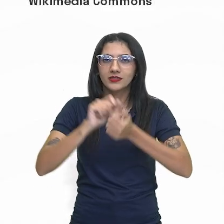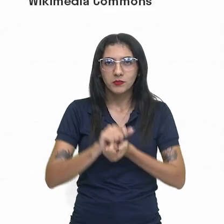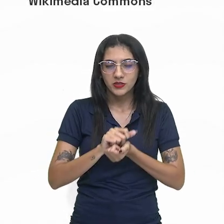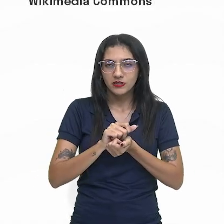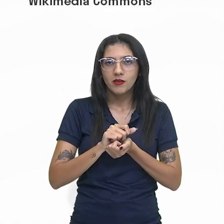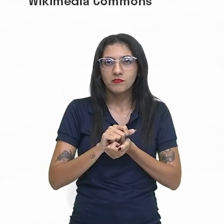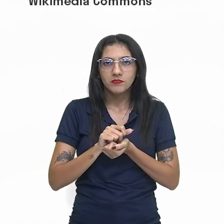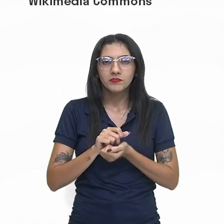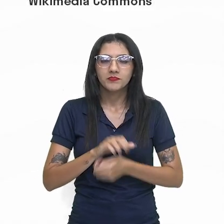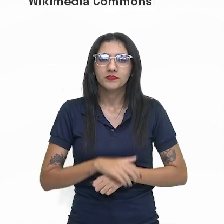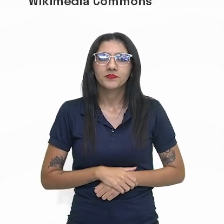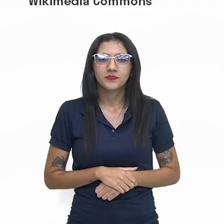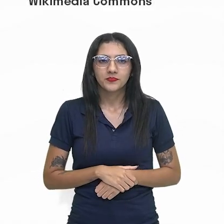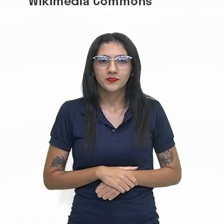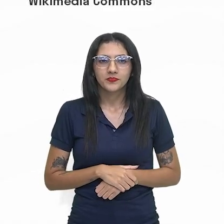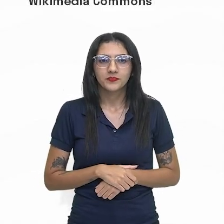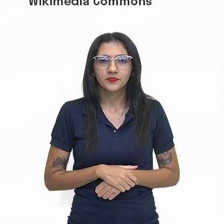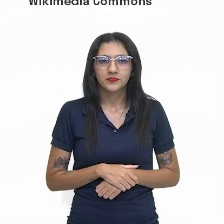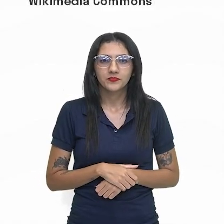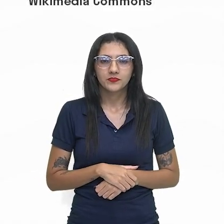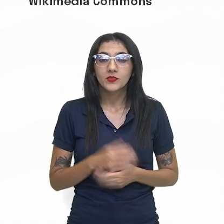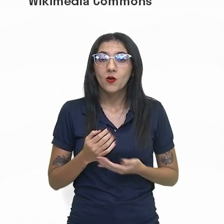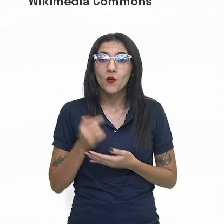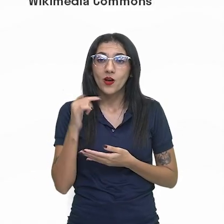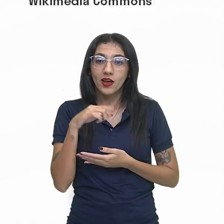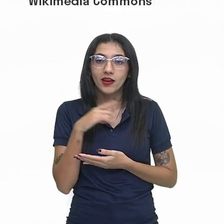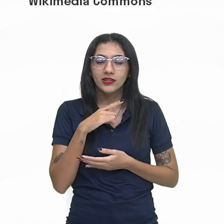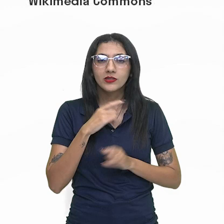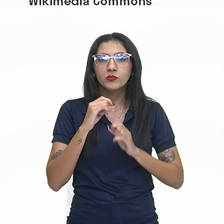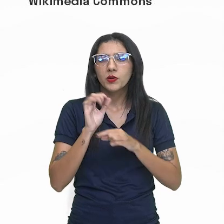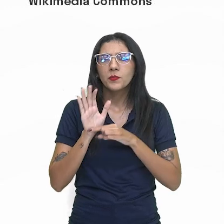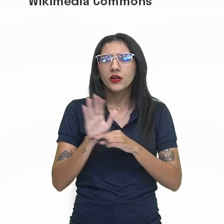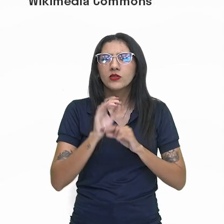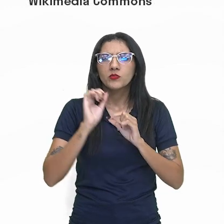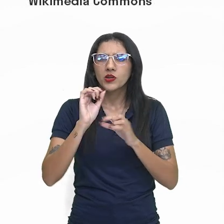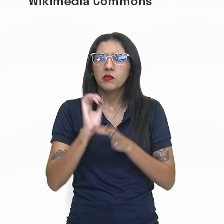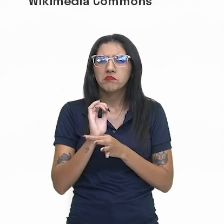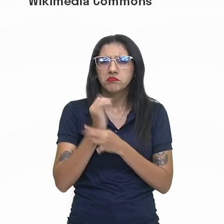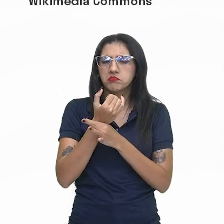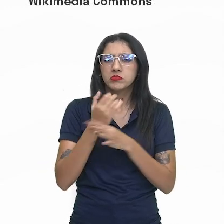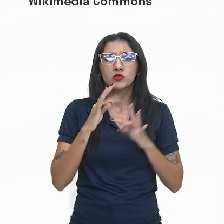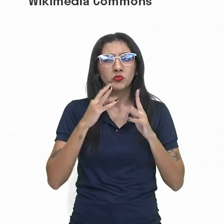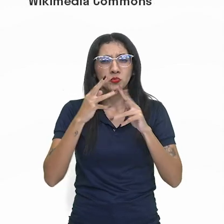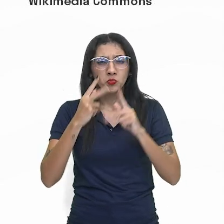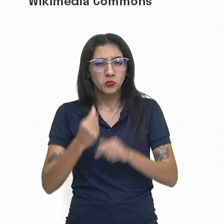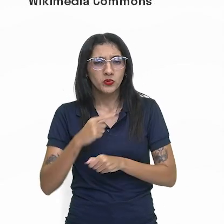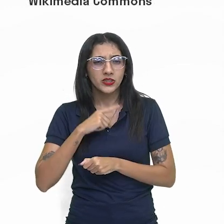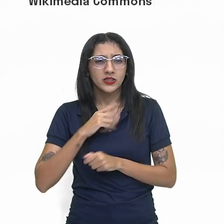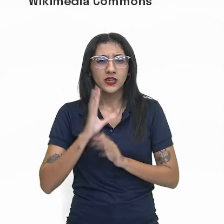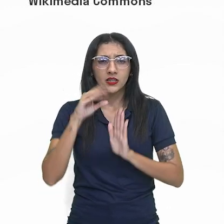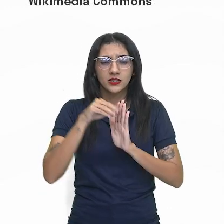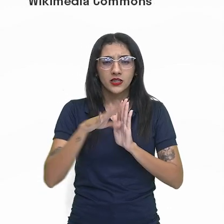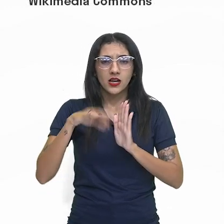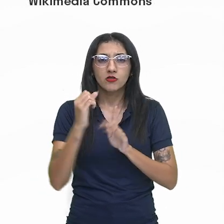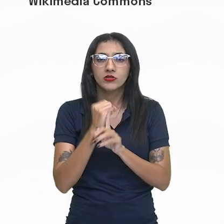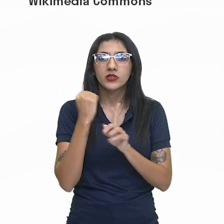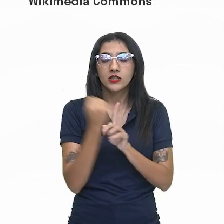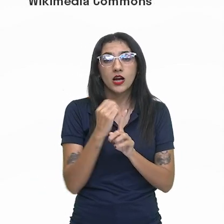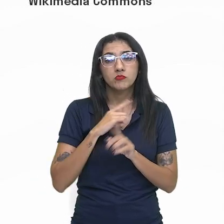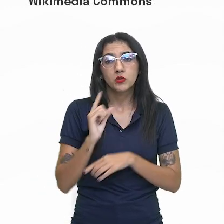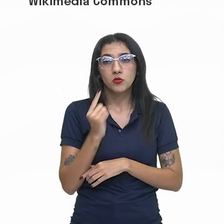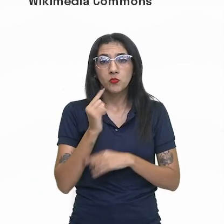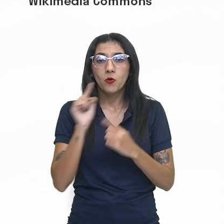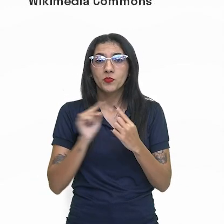da natureza, que defende, né, que tudo que existe na sociedade possui uma função,